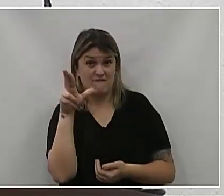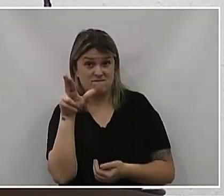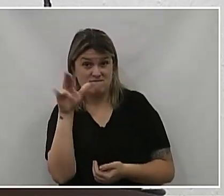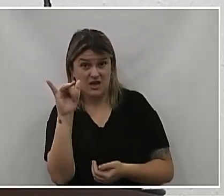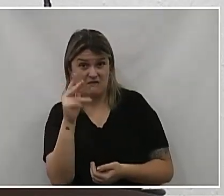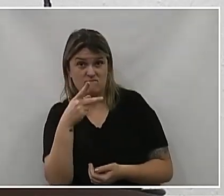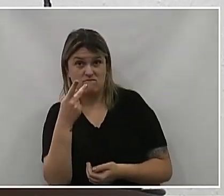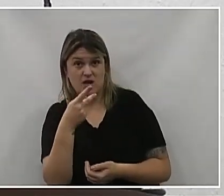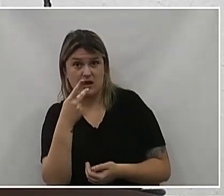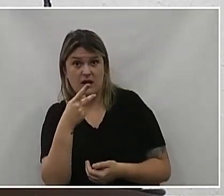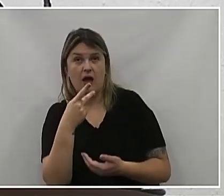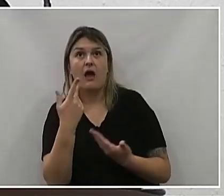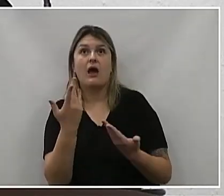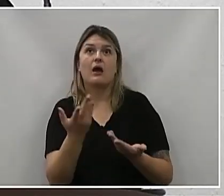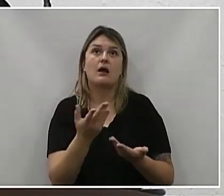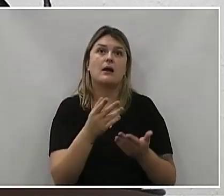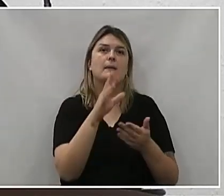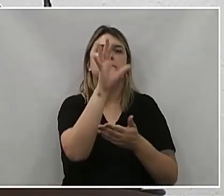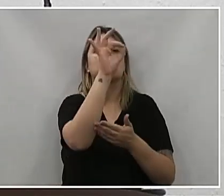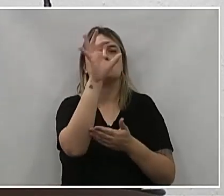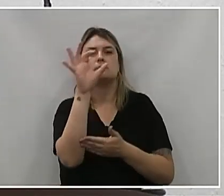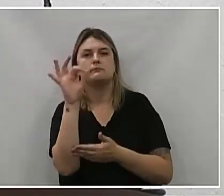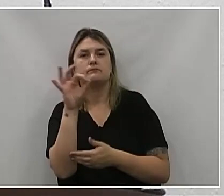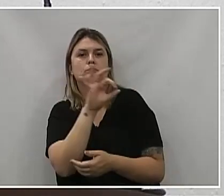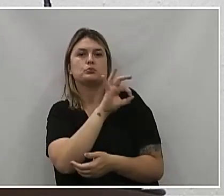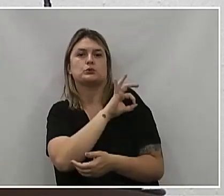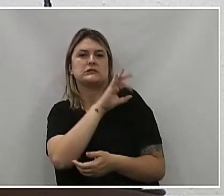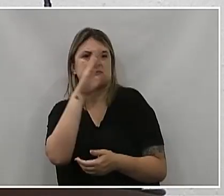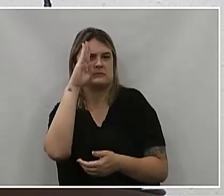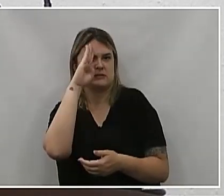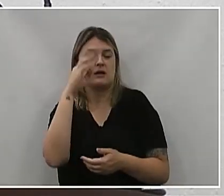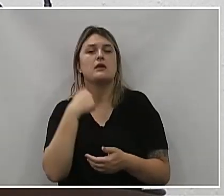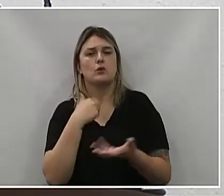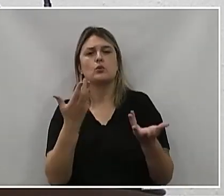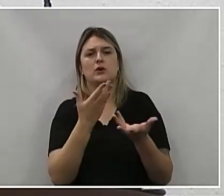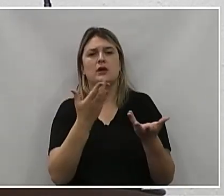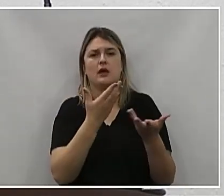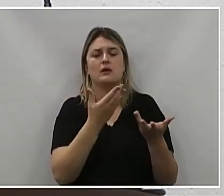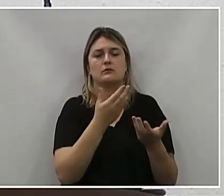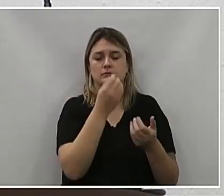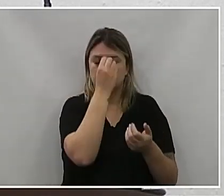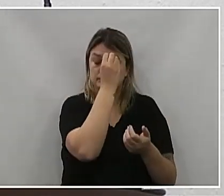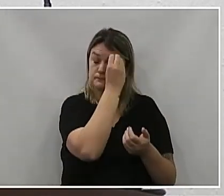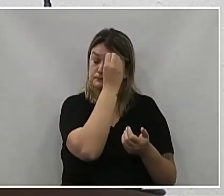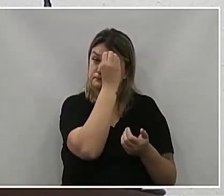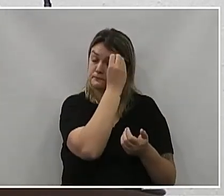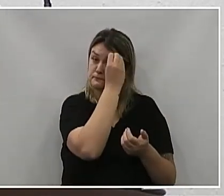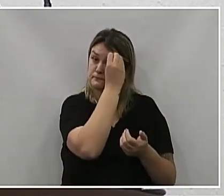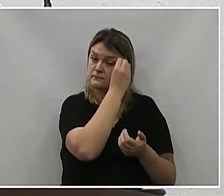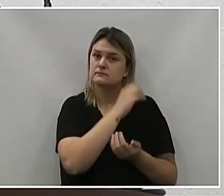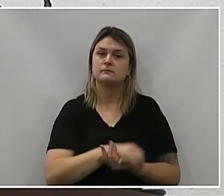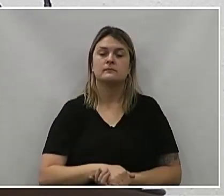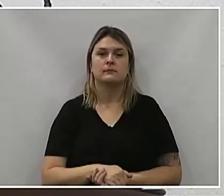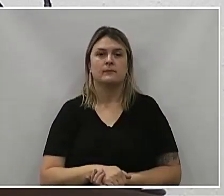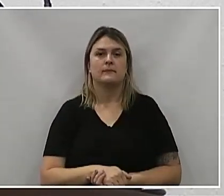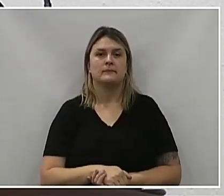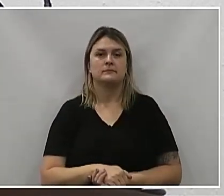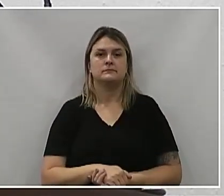agarrar a estatísticas da Polícia Militar, eu quero essa estatística. Eu quero.